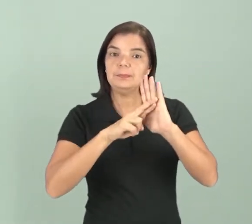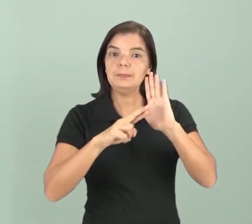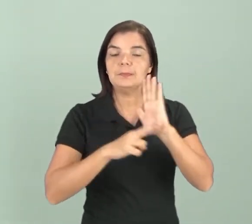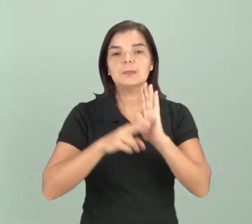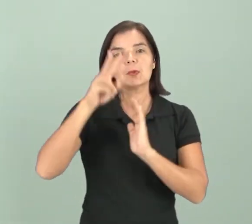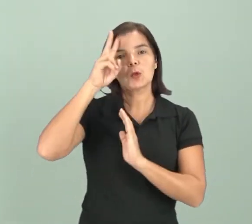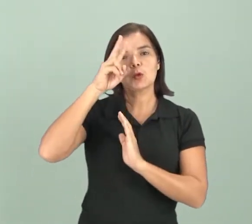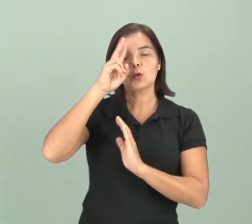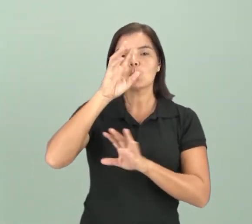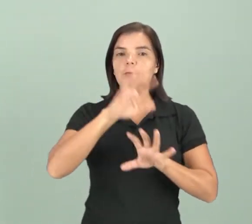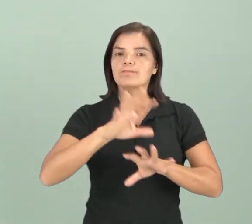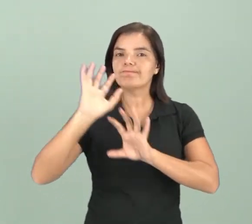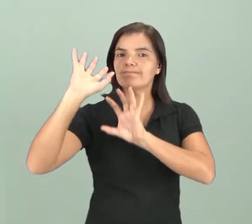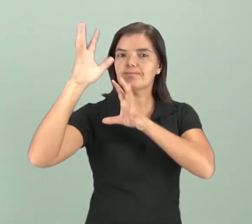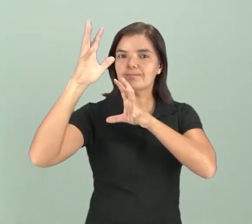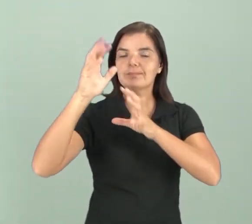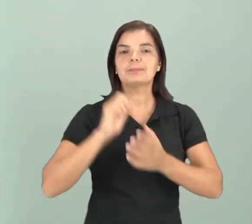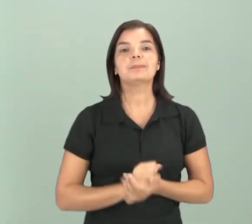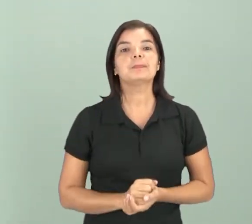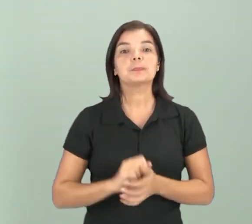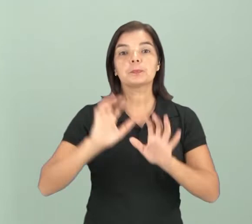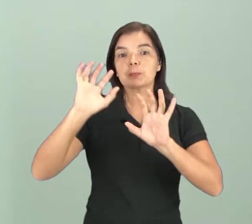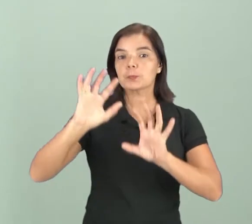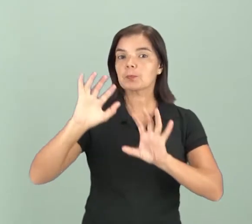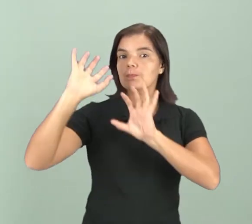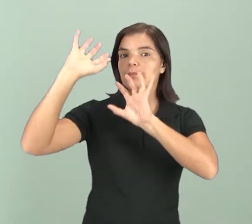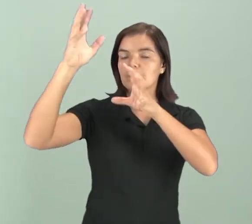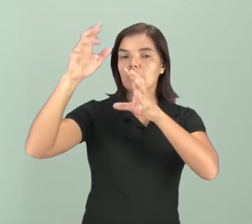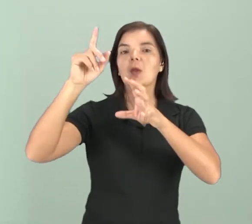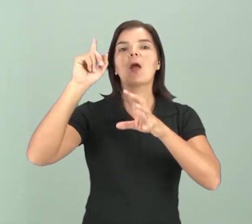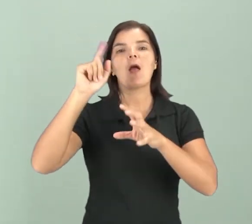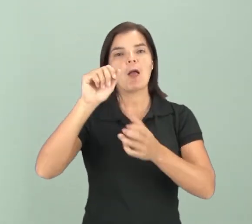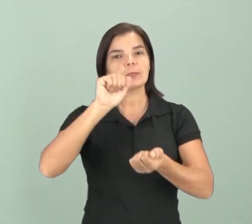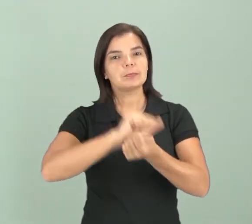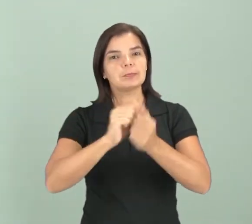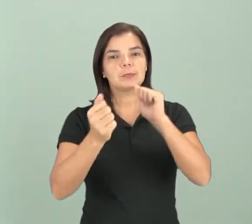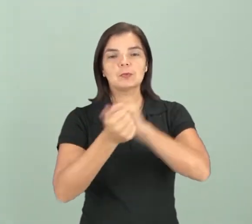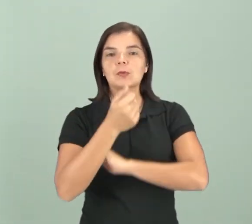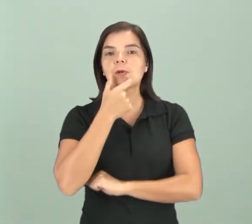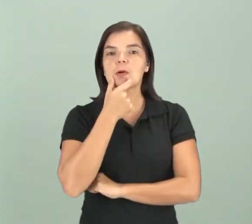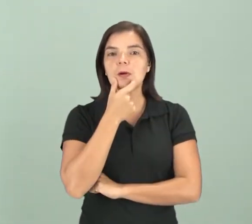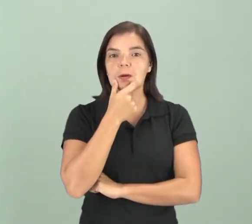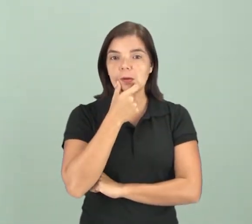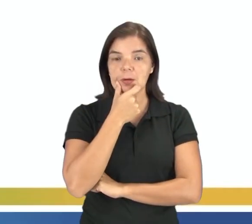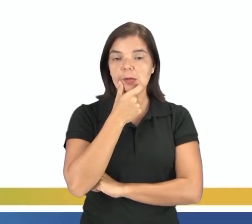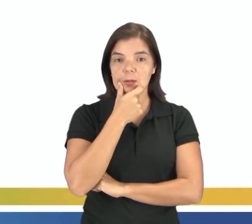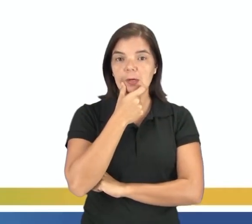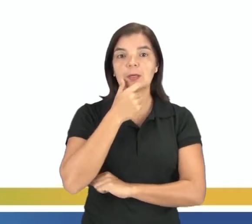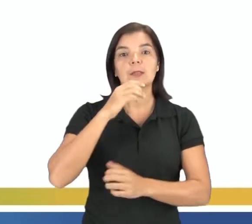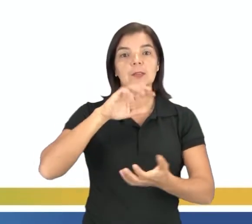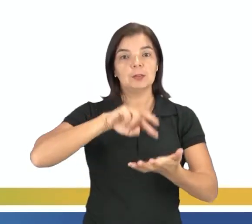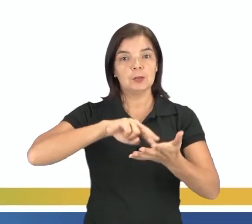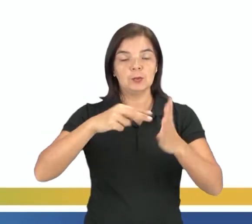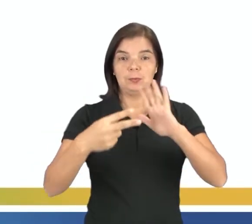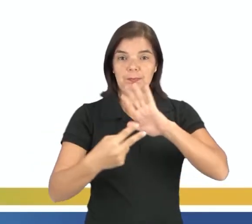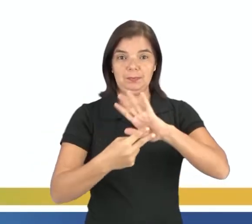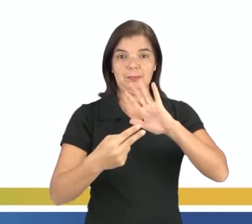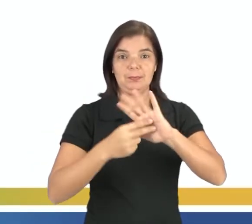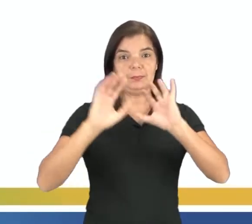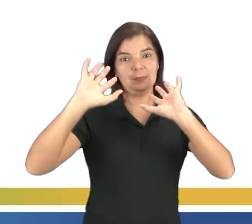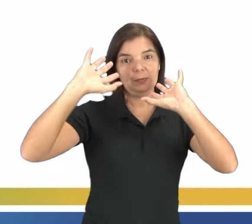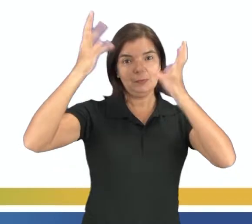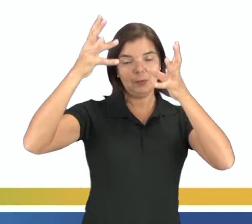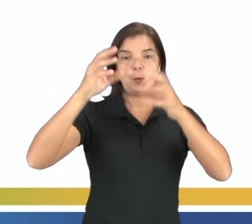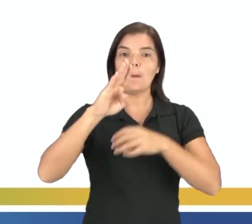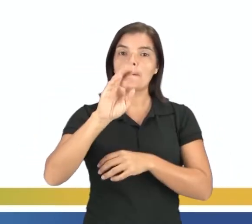e a história do basquete. Basquete é um termo adaptado do inglês. Basquete significa cesta